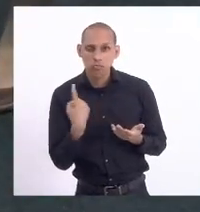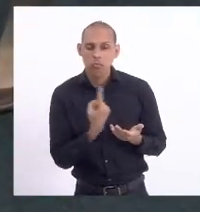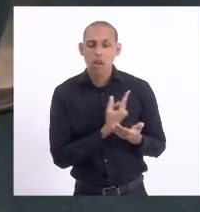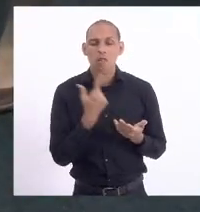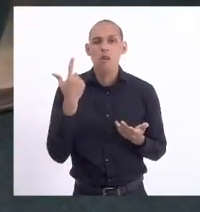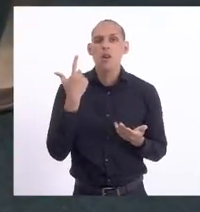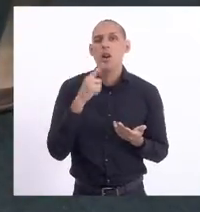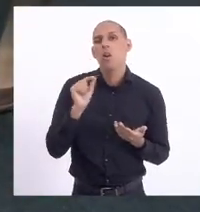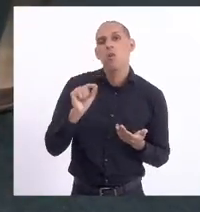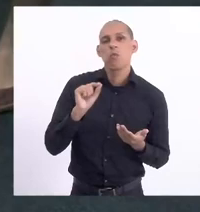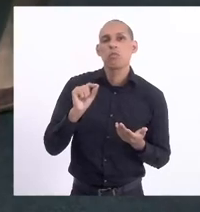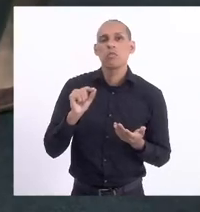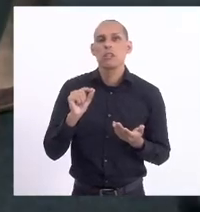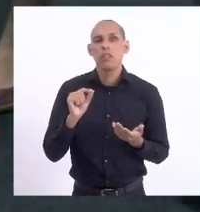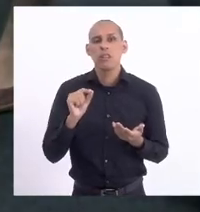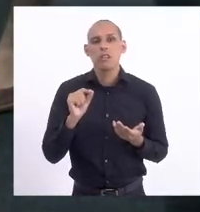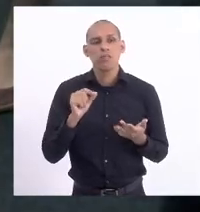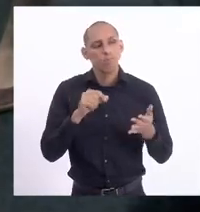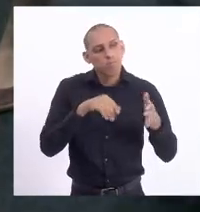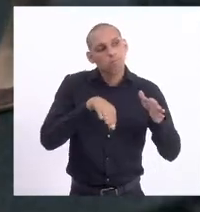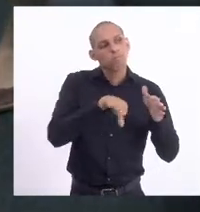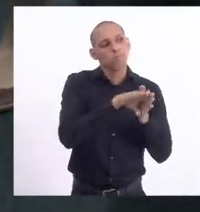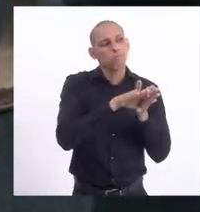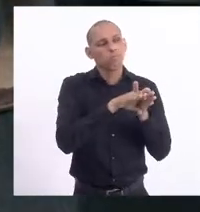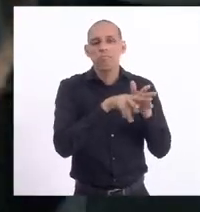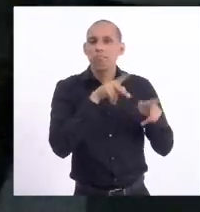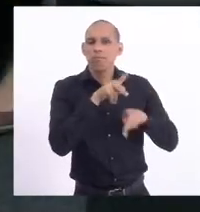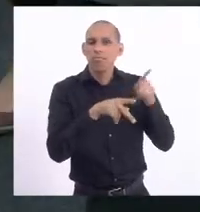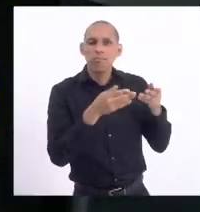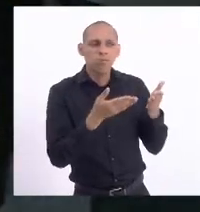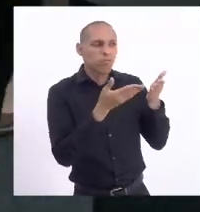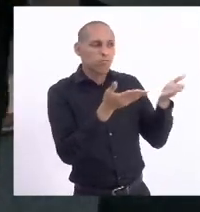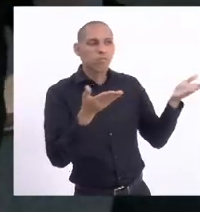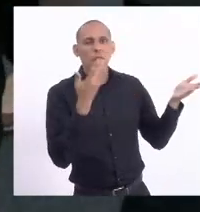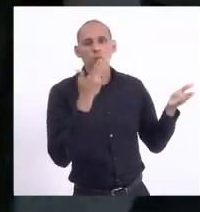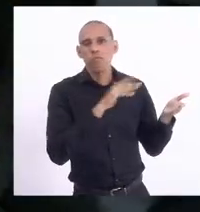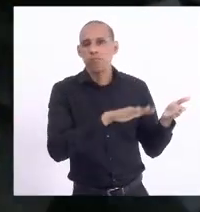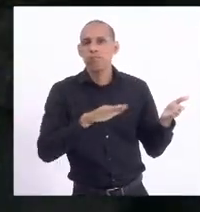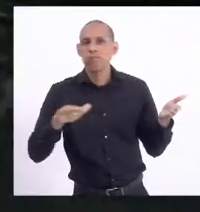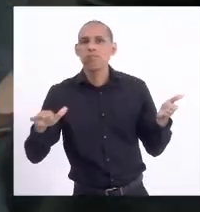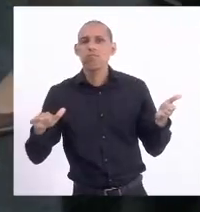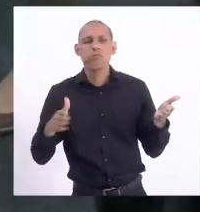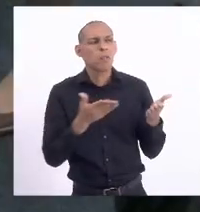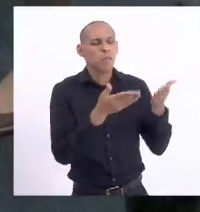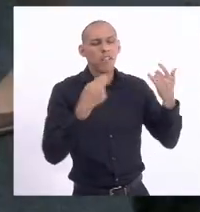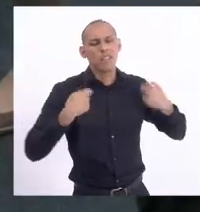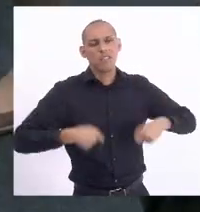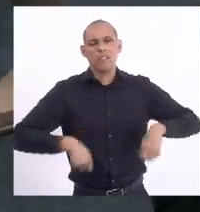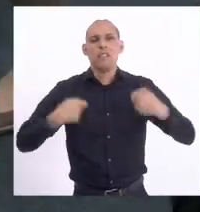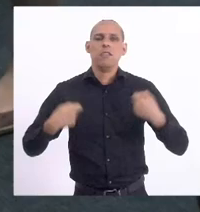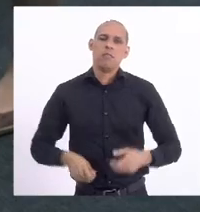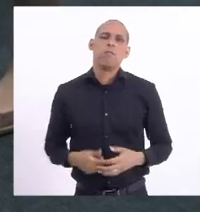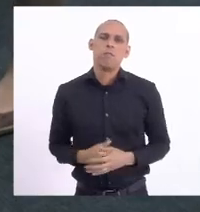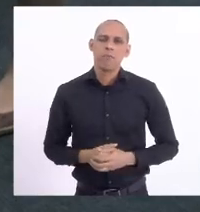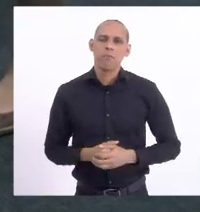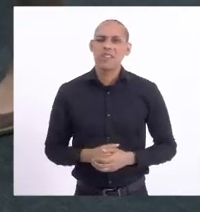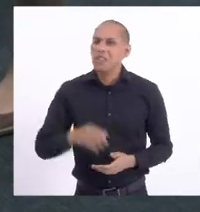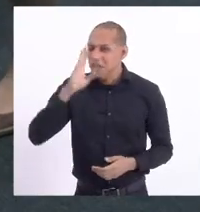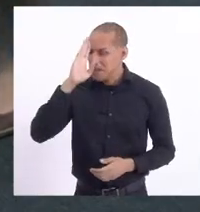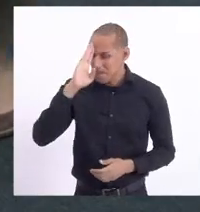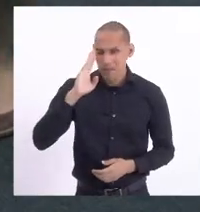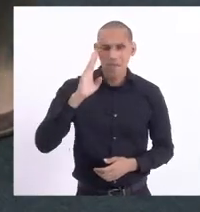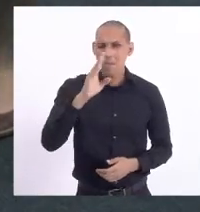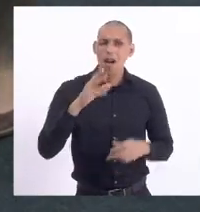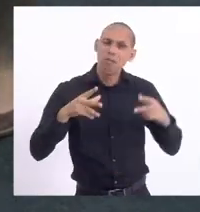para que a gente possa chegar nessa população, as crianças que estão precisando principalmente